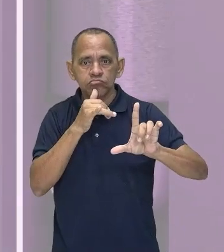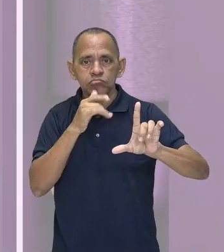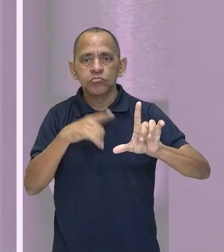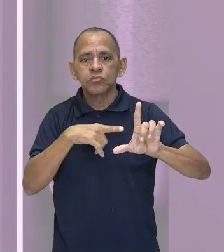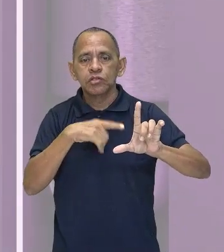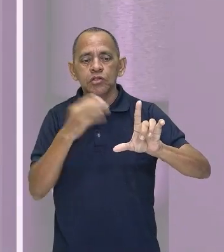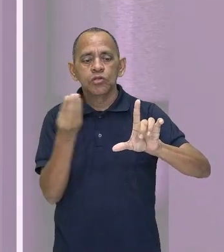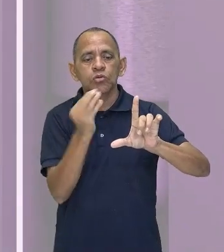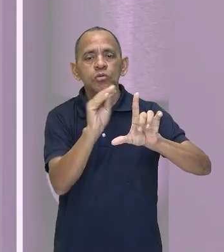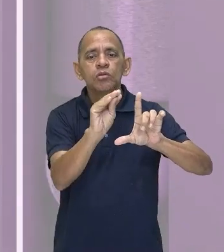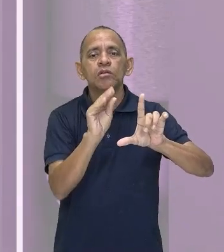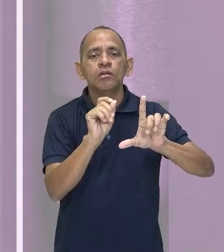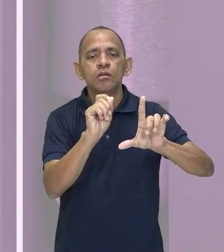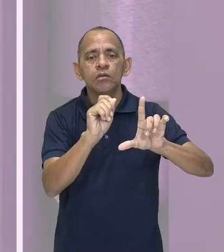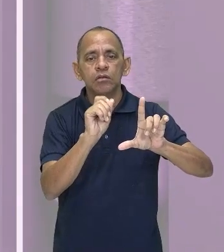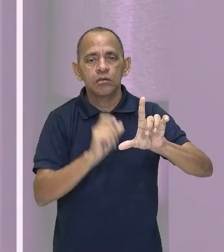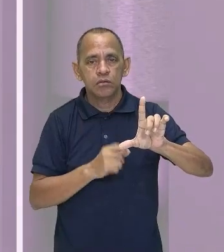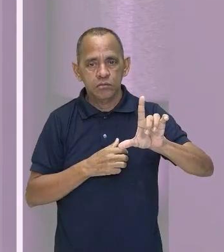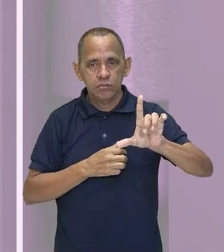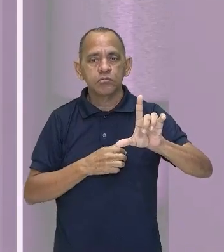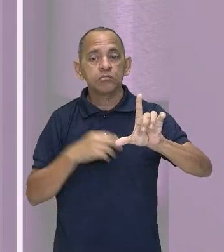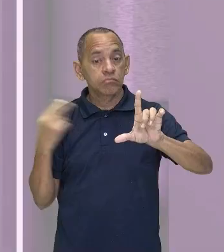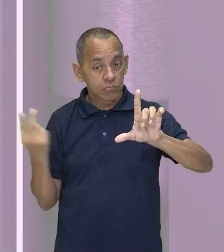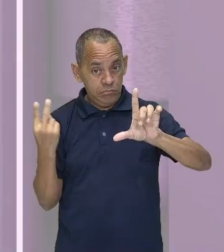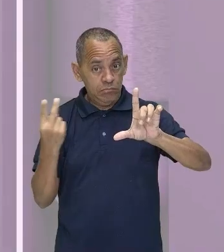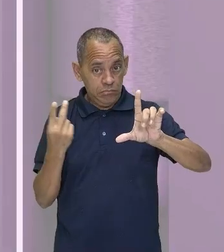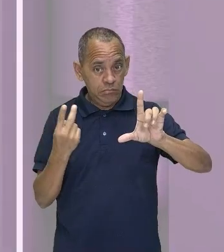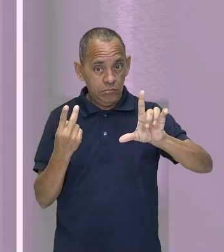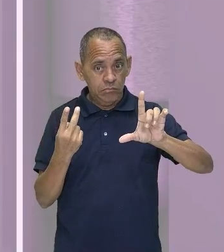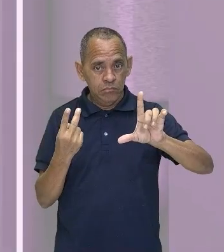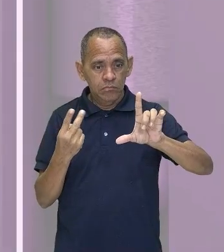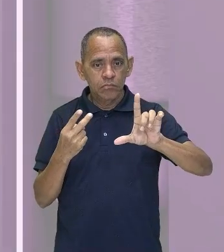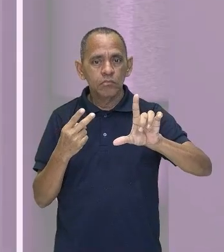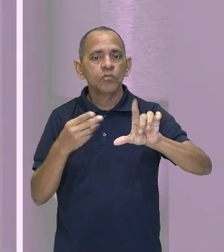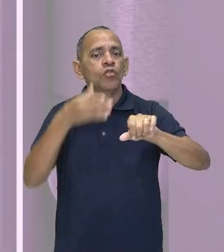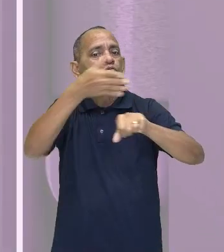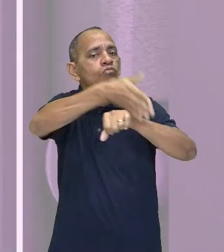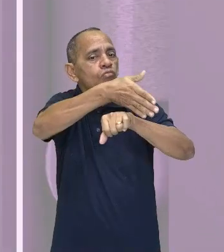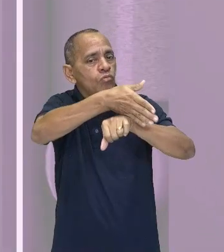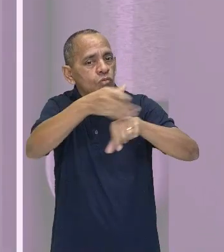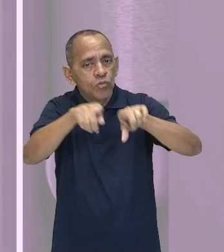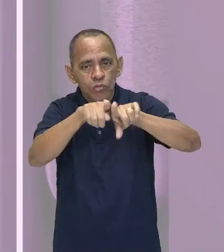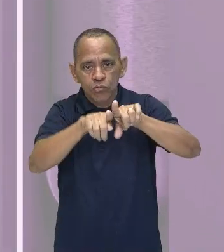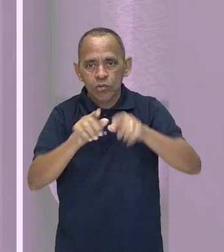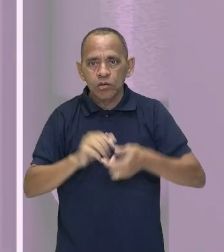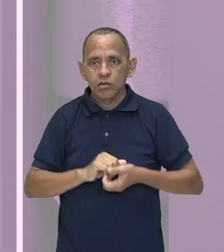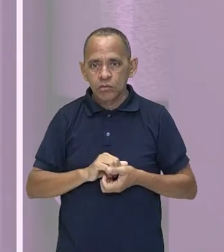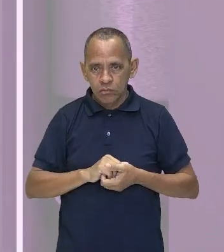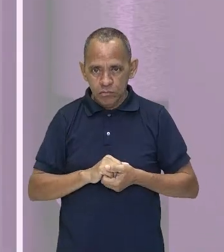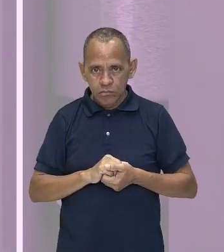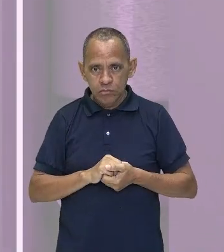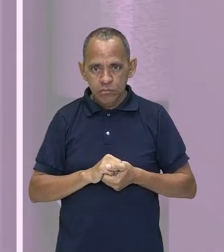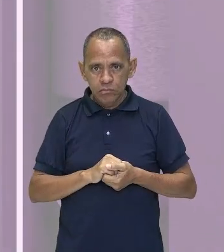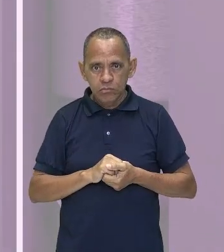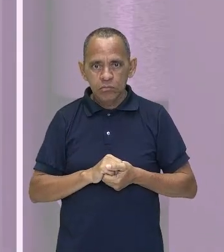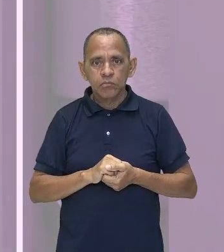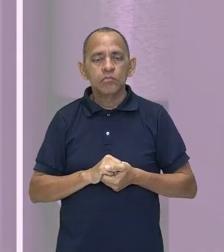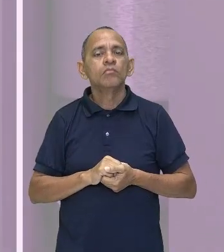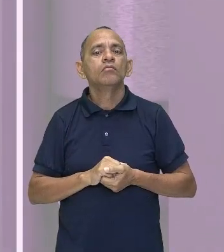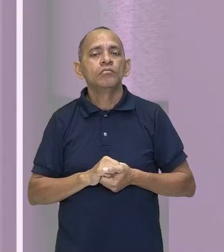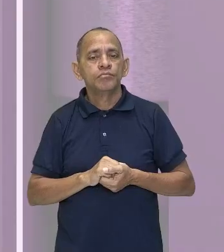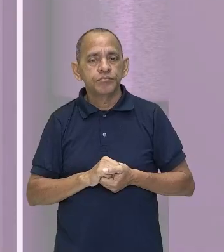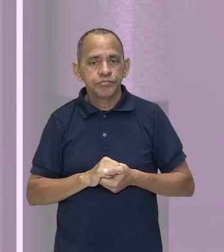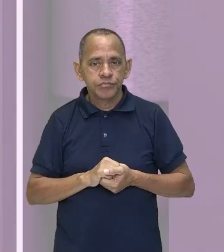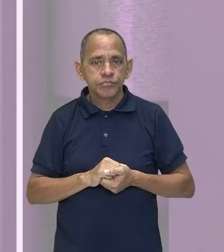lá os nossos valores, temos lá frequências relativas, frequências absolutas,